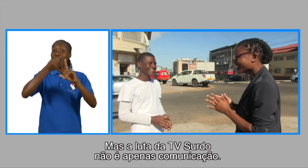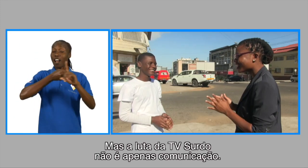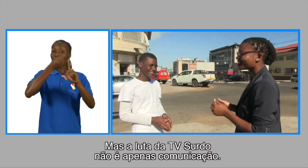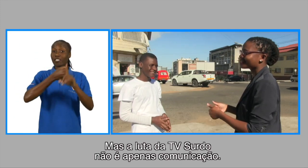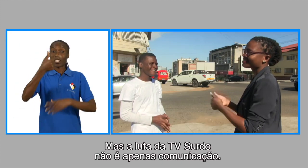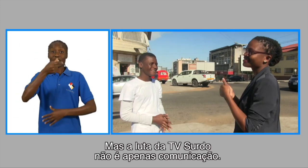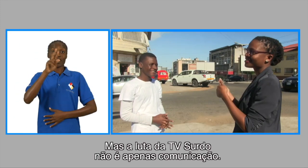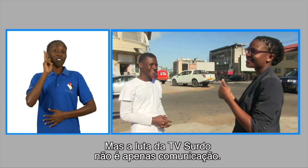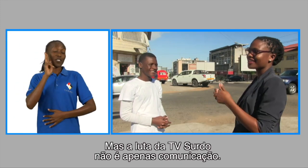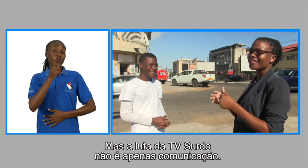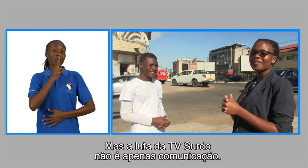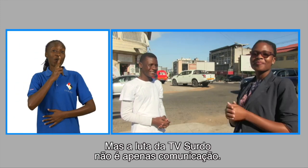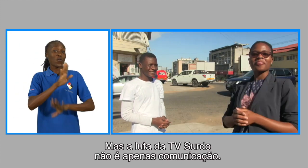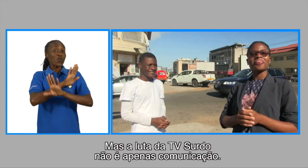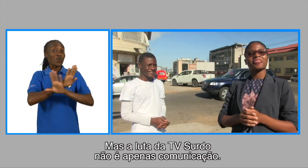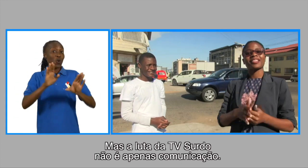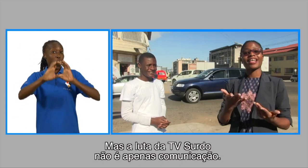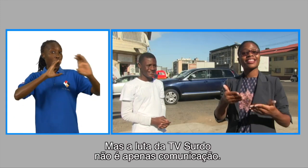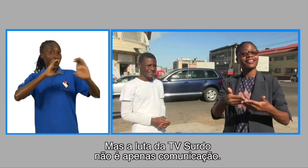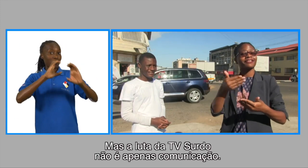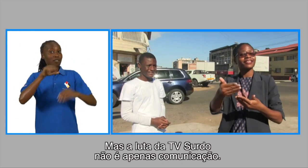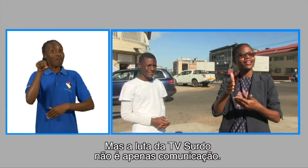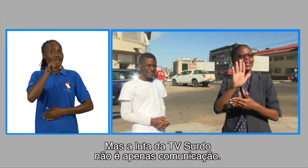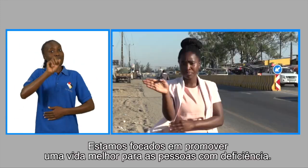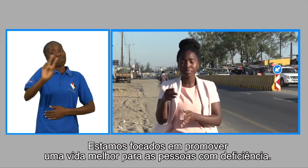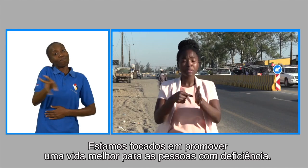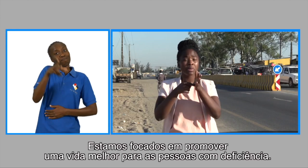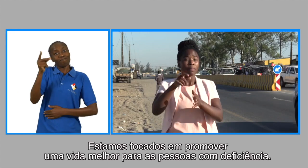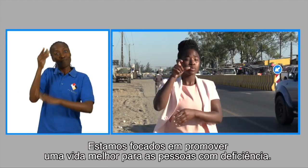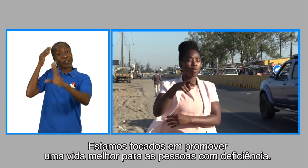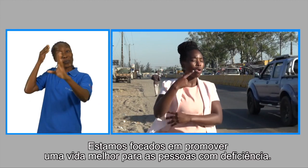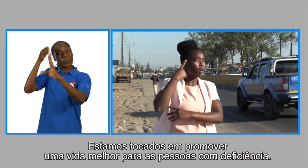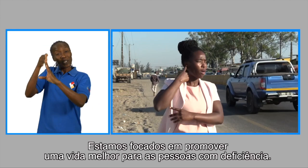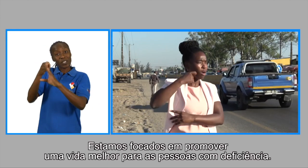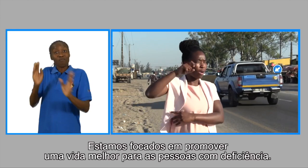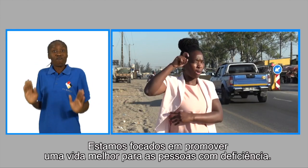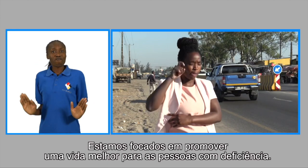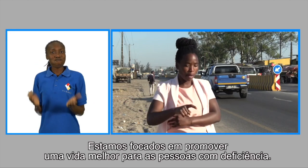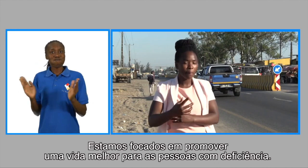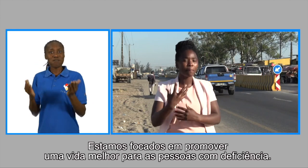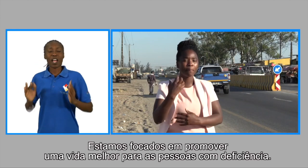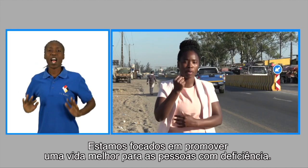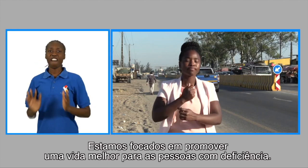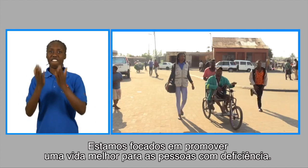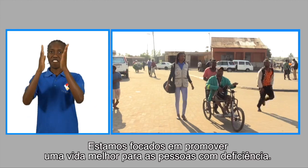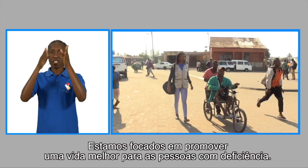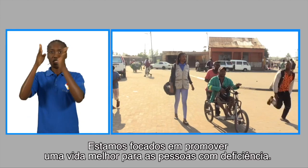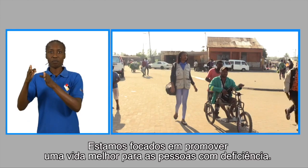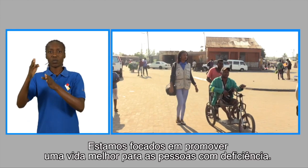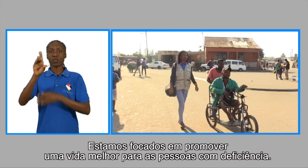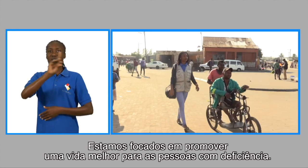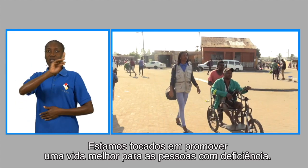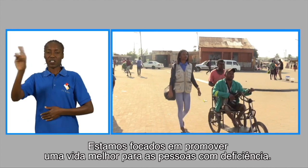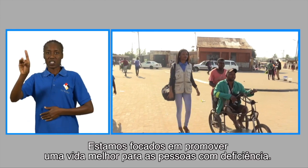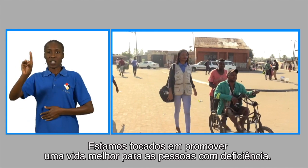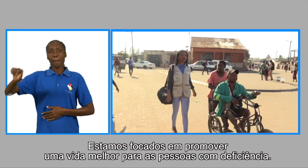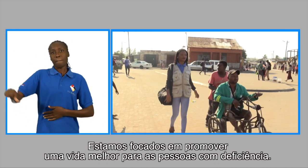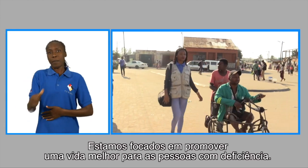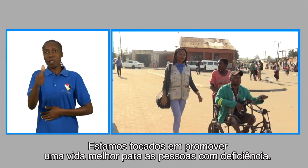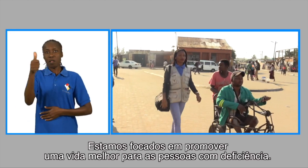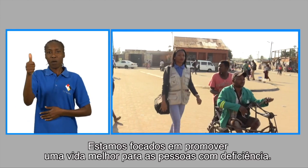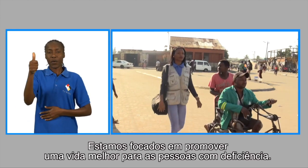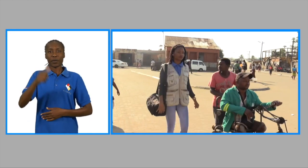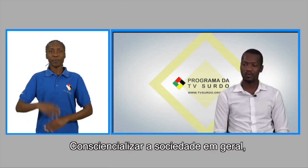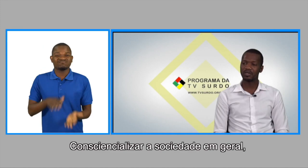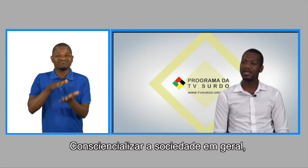Mas a luta da TV Surdo não é apenas comunicação. Estamos focados em promover uma vida melhor para as pessoas com